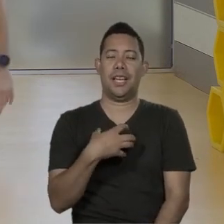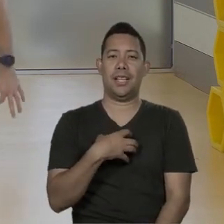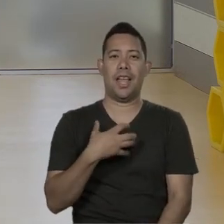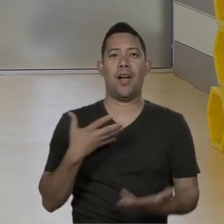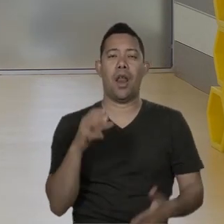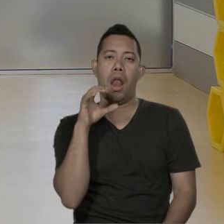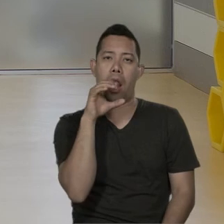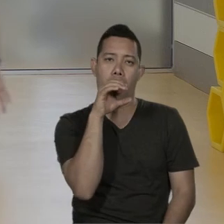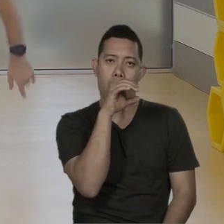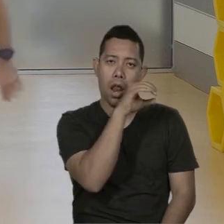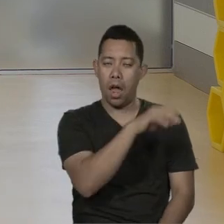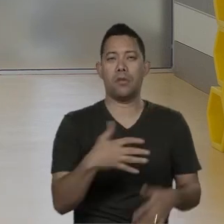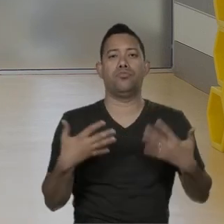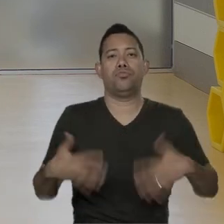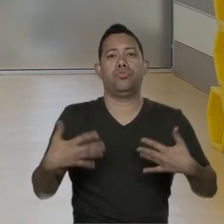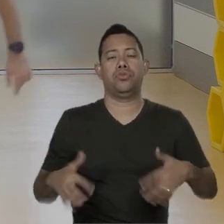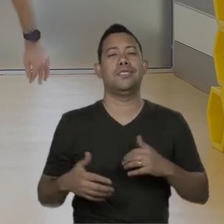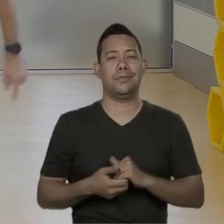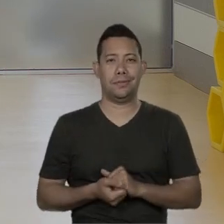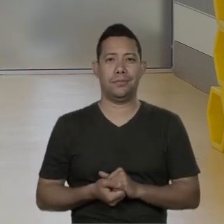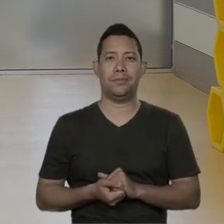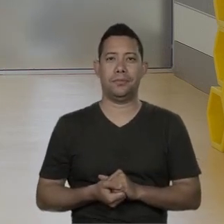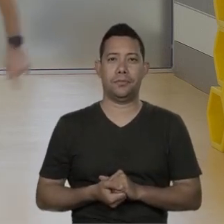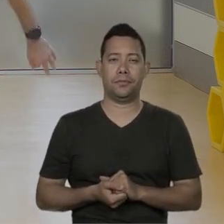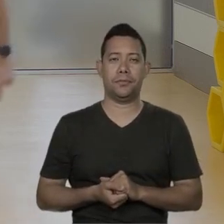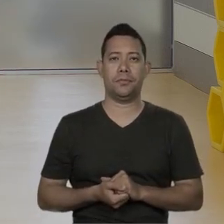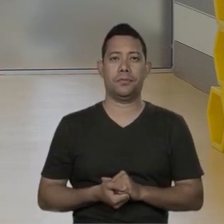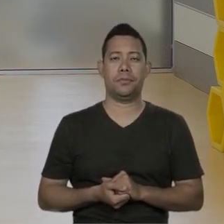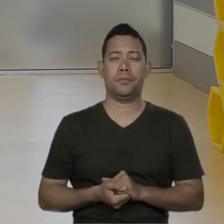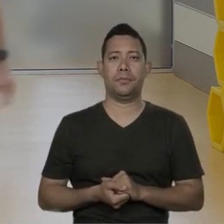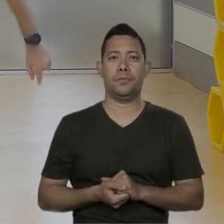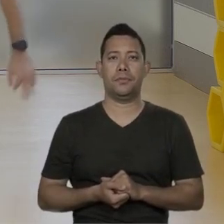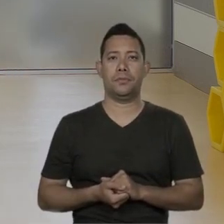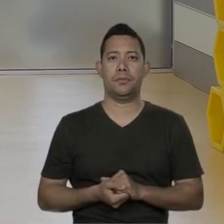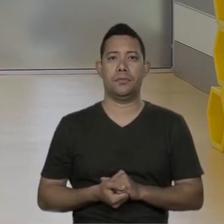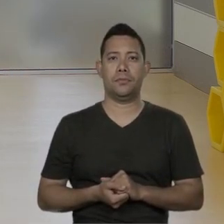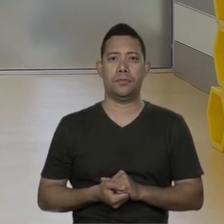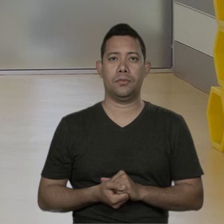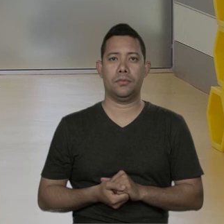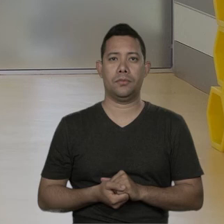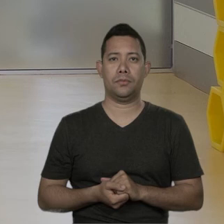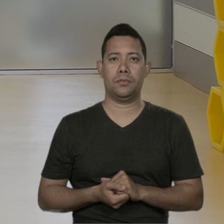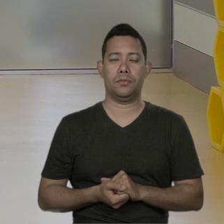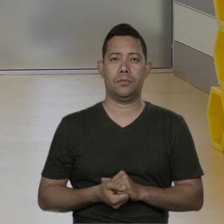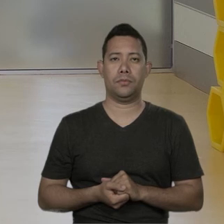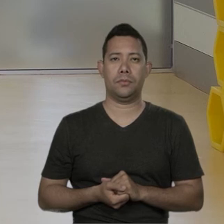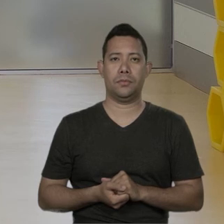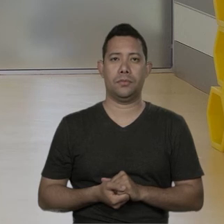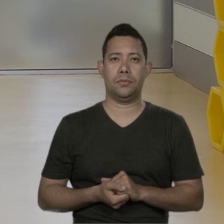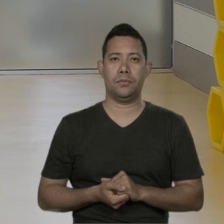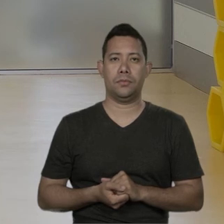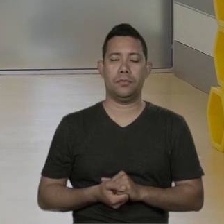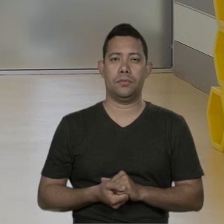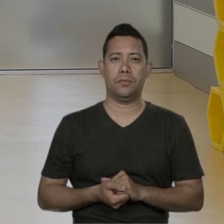sacode, dá uma relaxada nos braços, nos ombros, na cabeça, e aí sim desenrole, dos